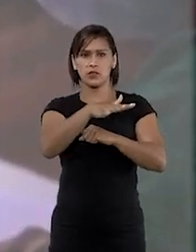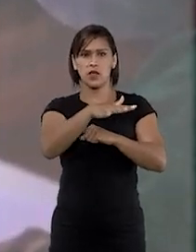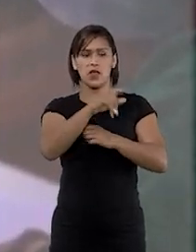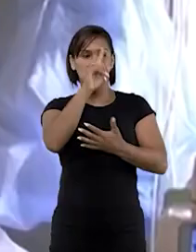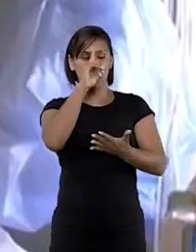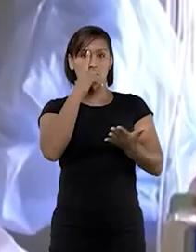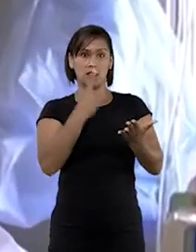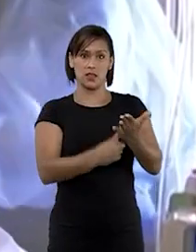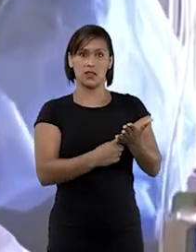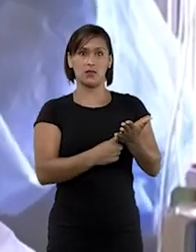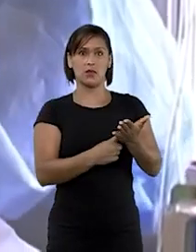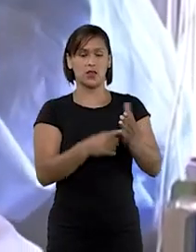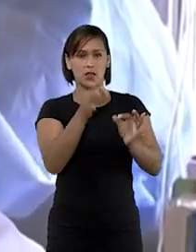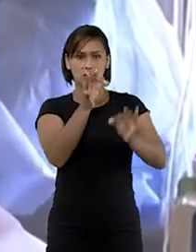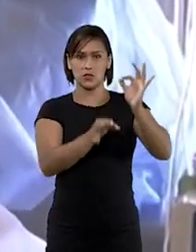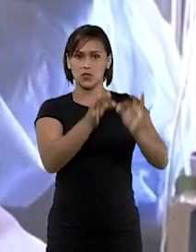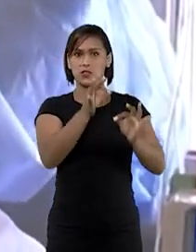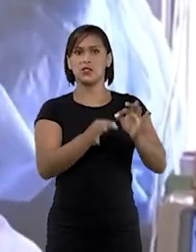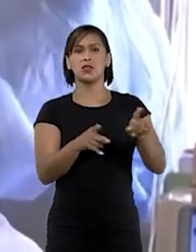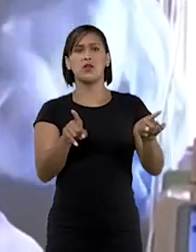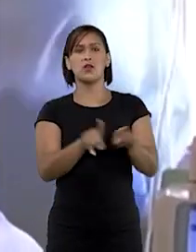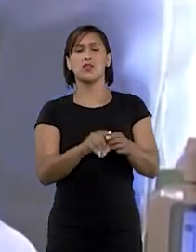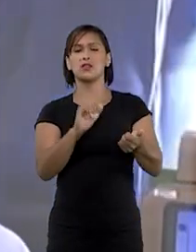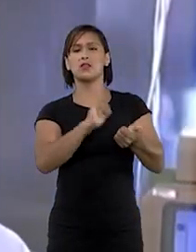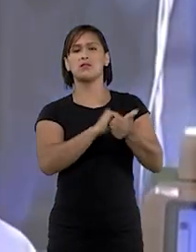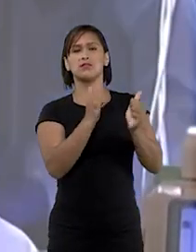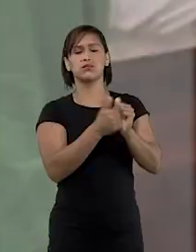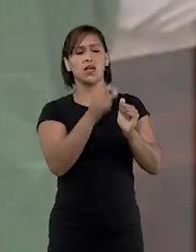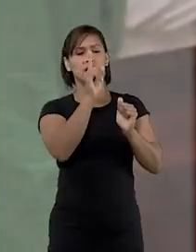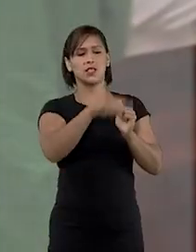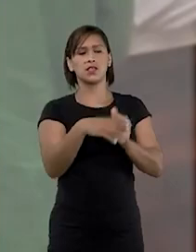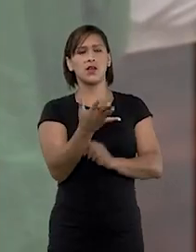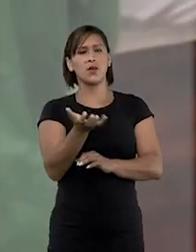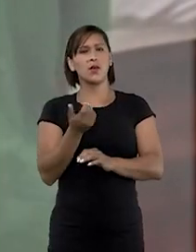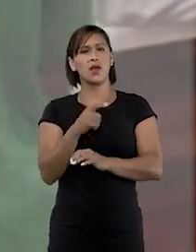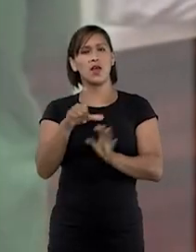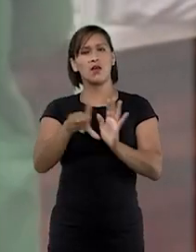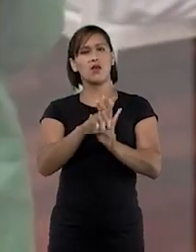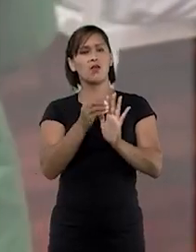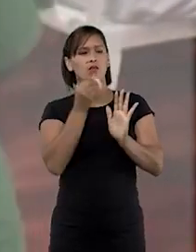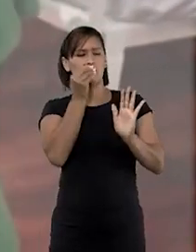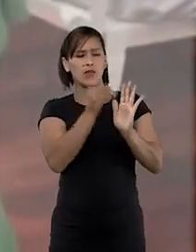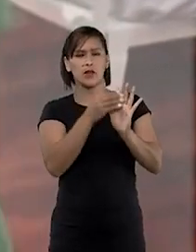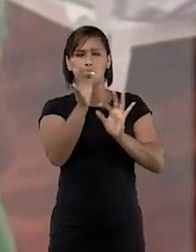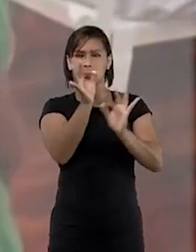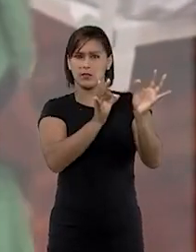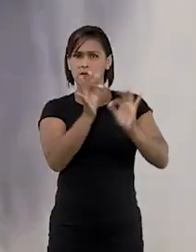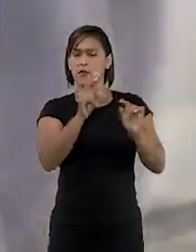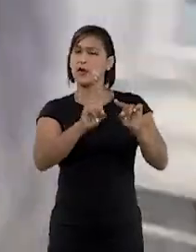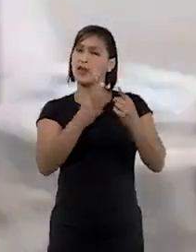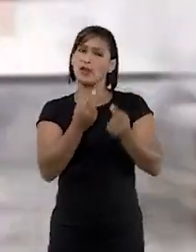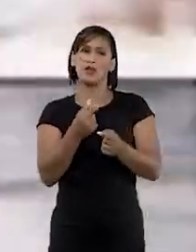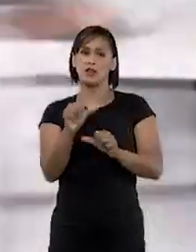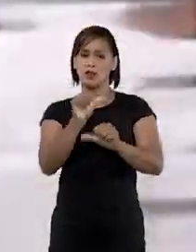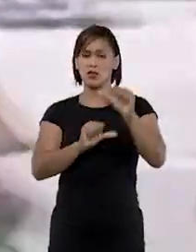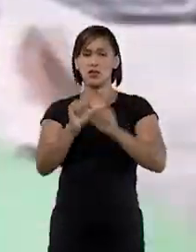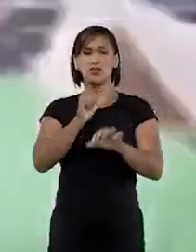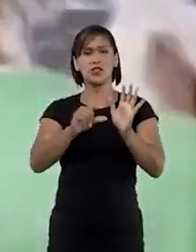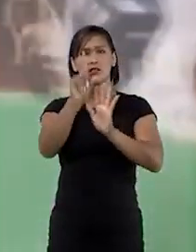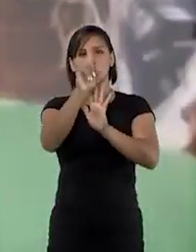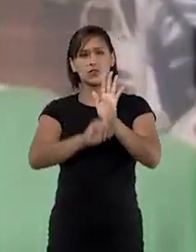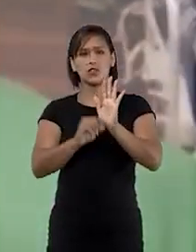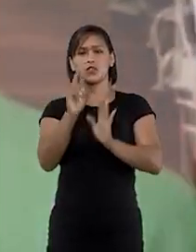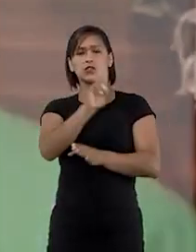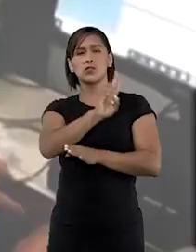2019 determinada por decisão judicial não caracteriza a pretensão ilegal e arbitrária por isso não